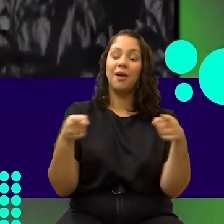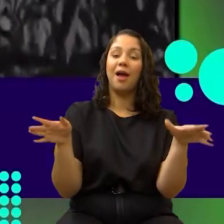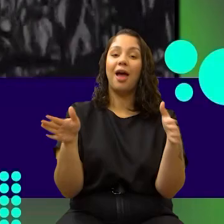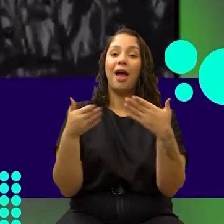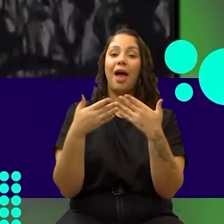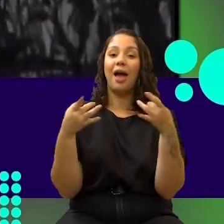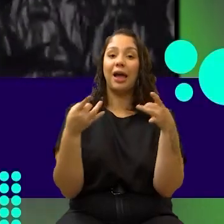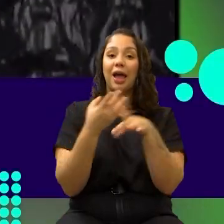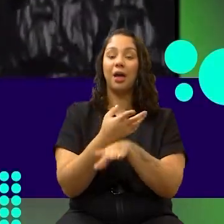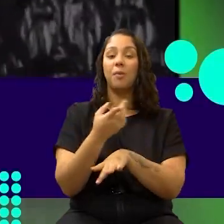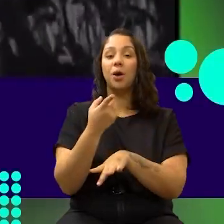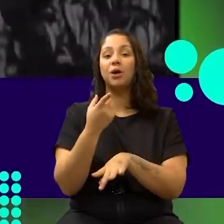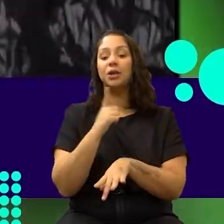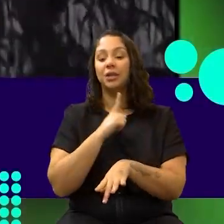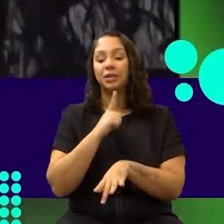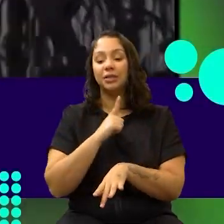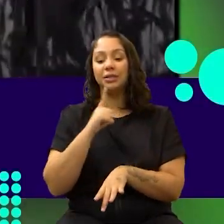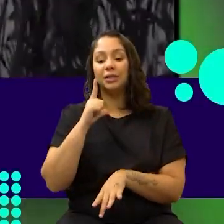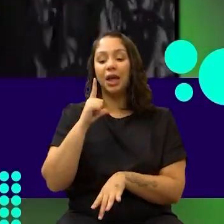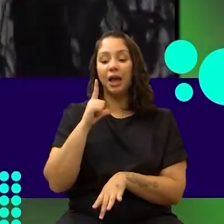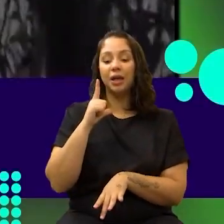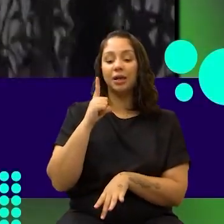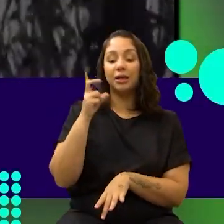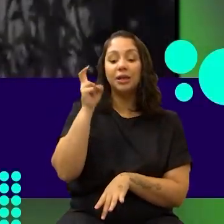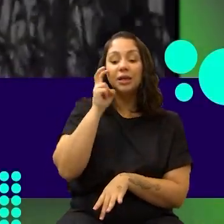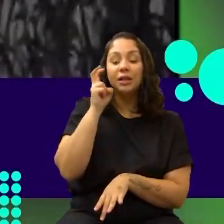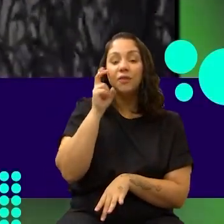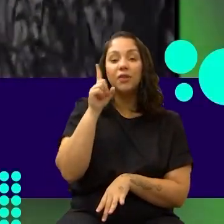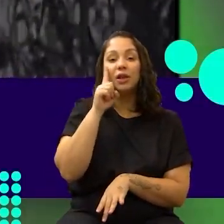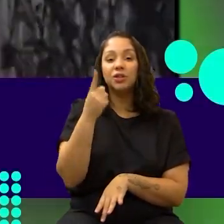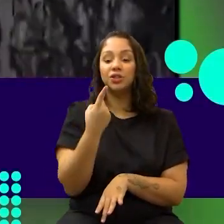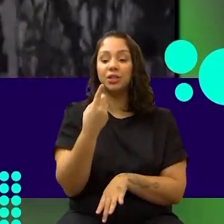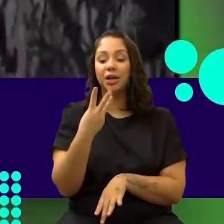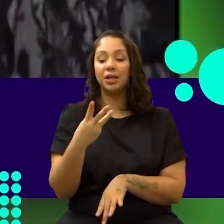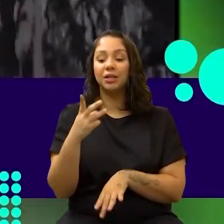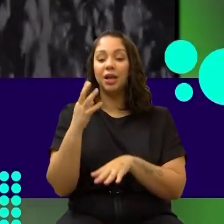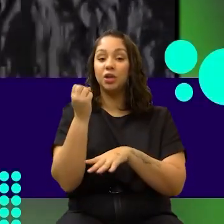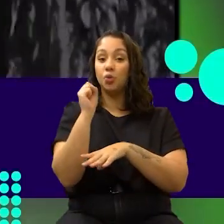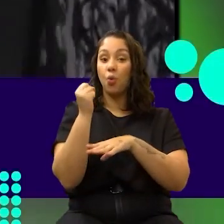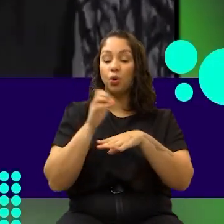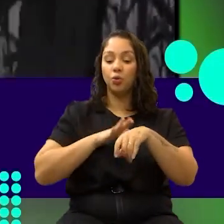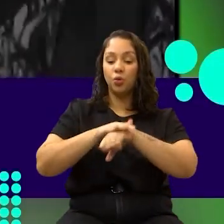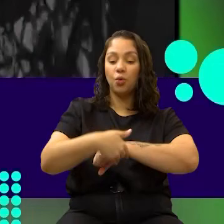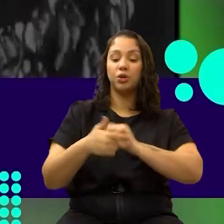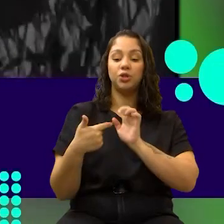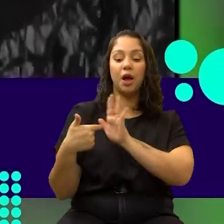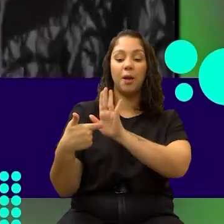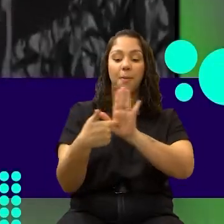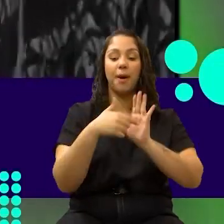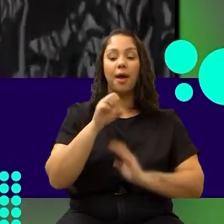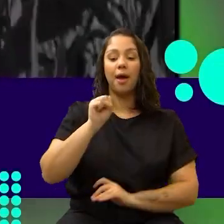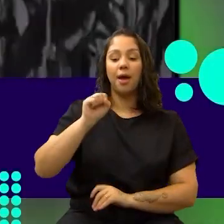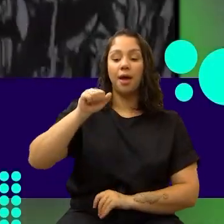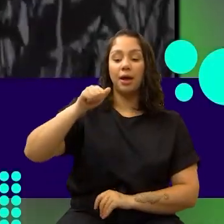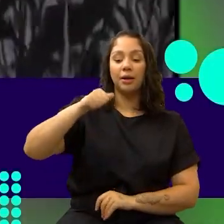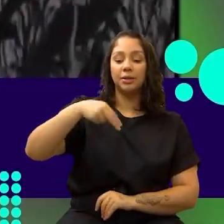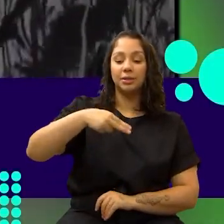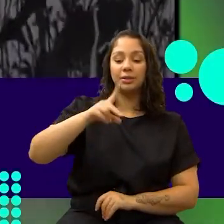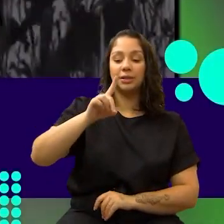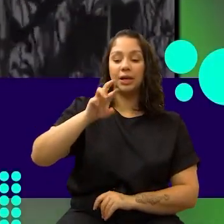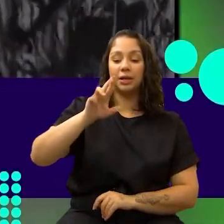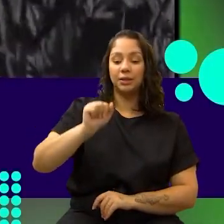fechando a programação musical do Sesc, na quinta-feira, dia 13, acontece na área de convivência, às 8 da noite,